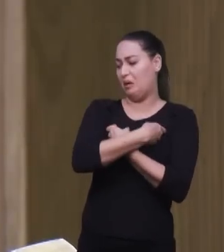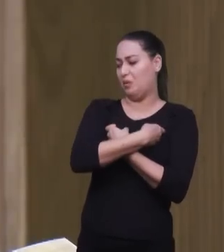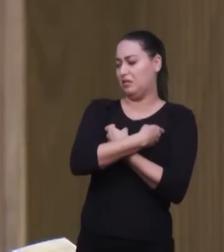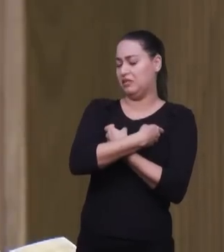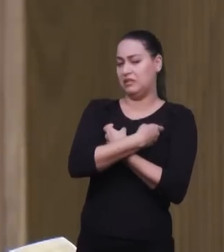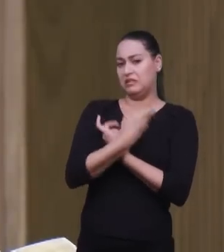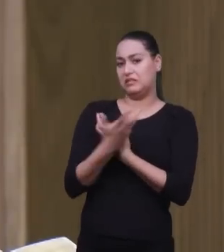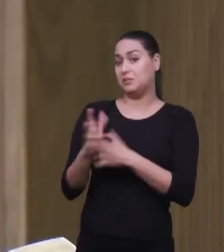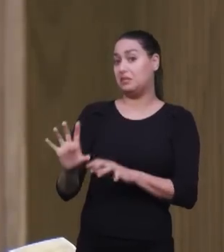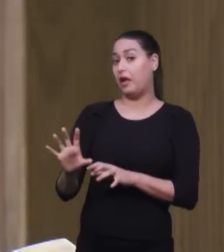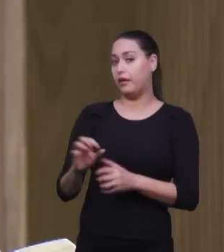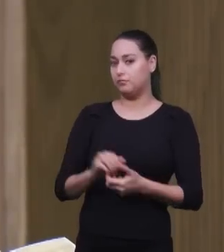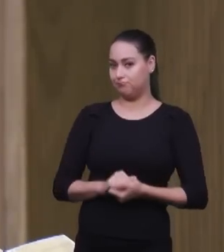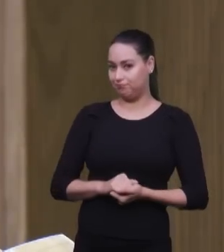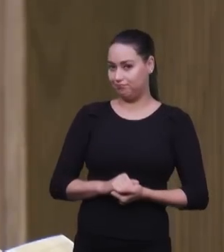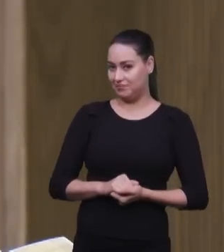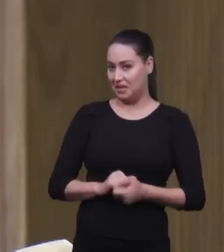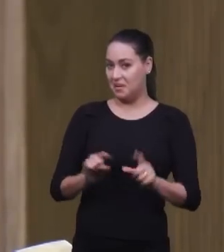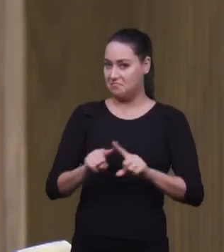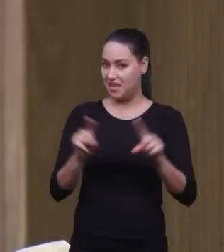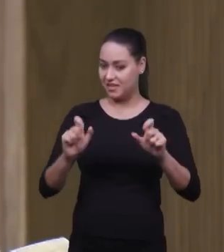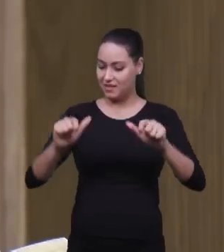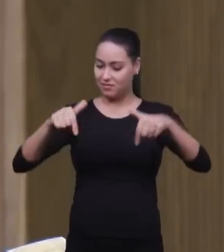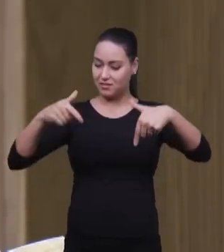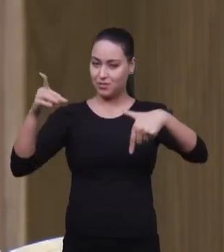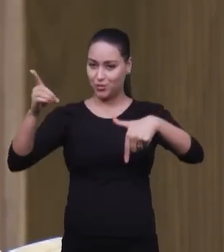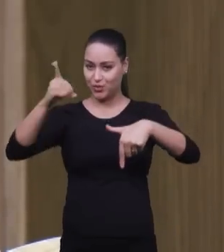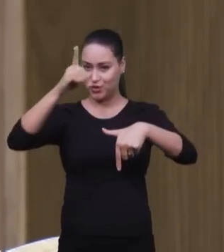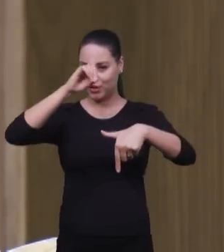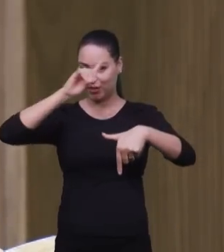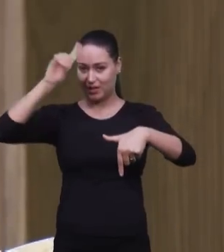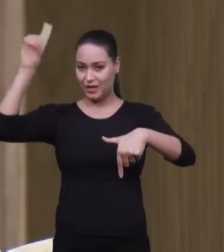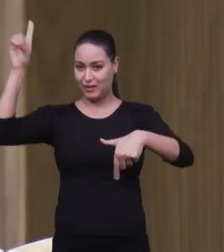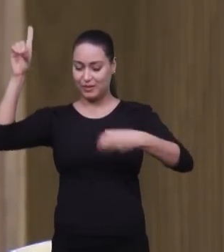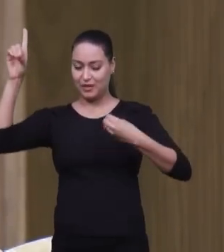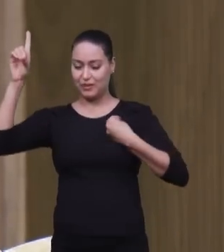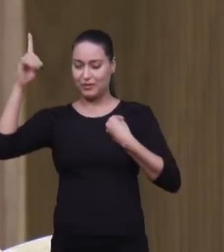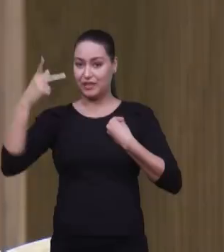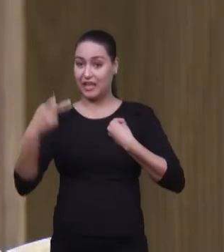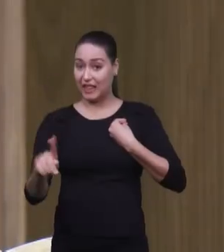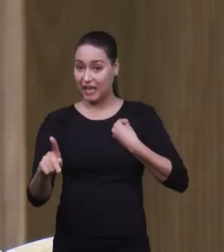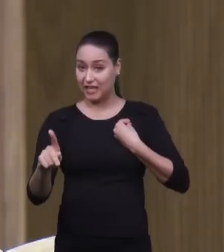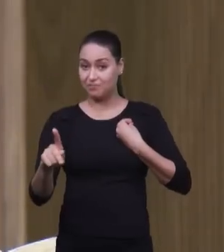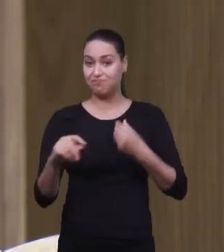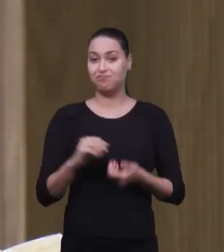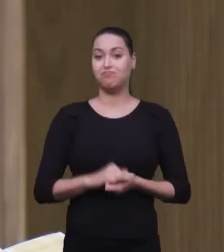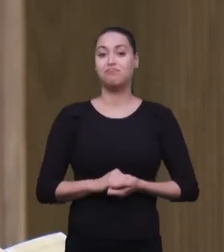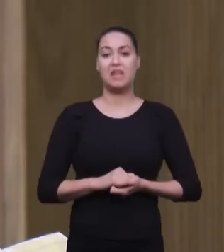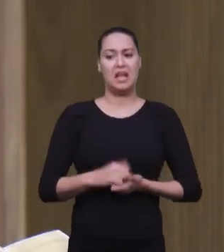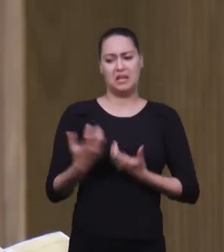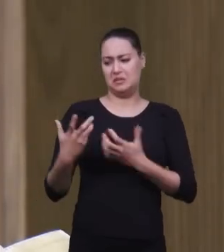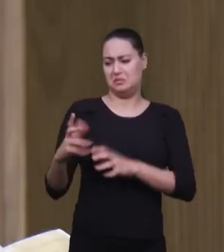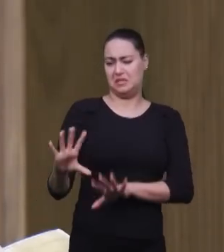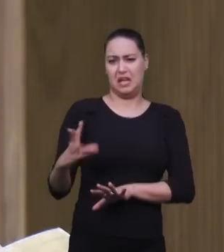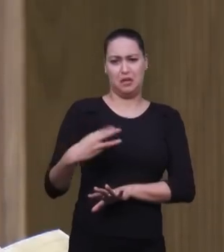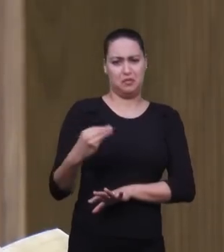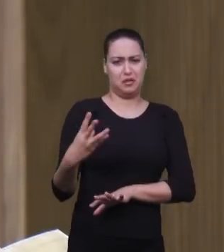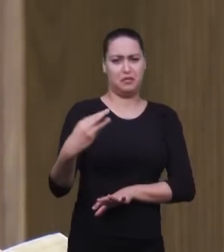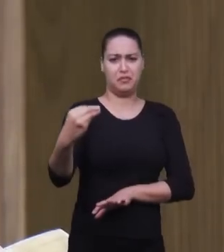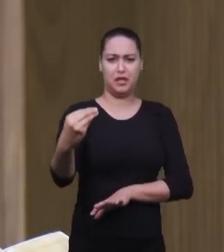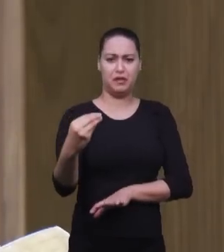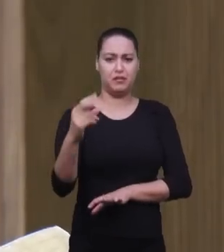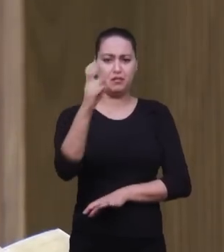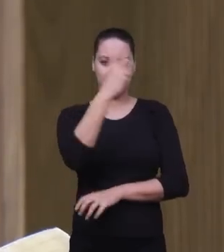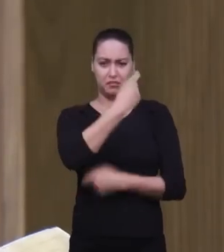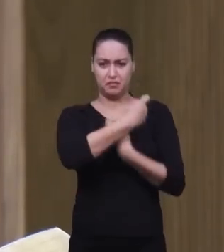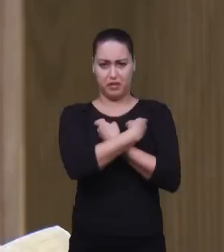essa escolha se não fosse por uma operação de Deus na vida dele? E digamos mais, ele recusou ser chamado